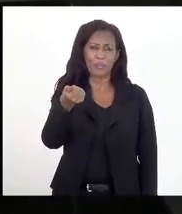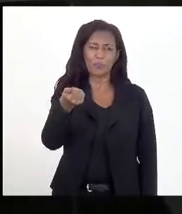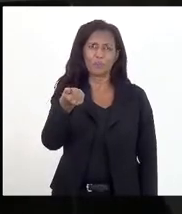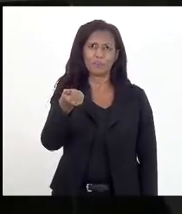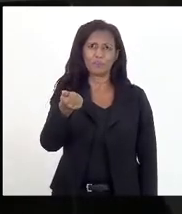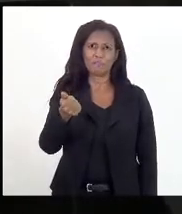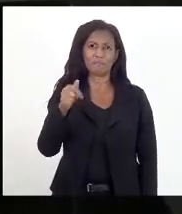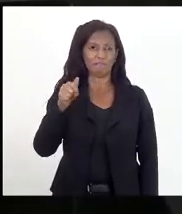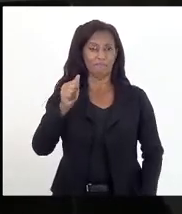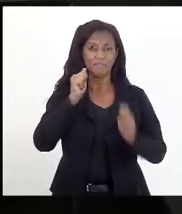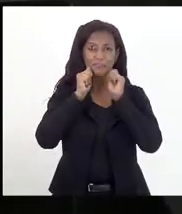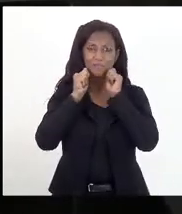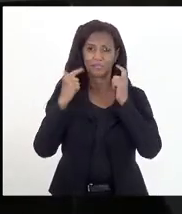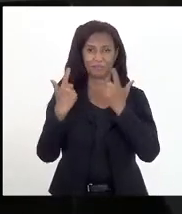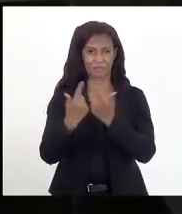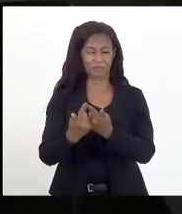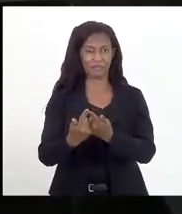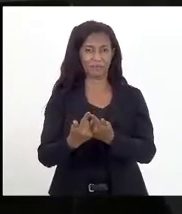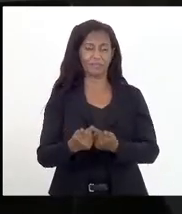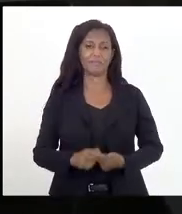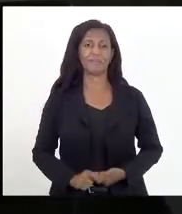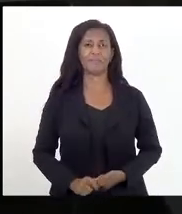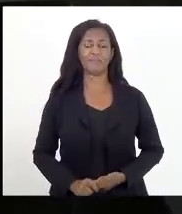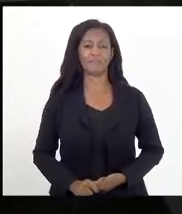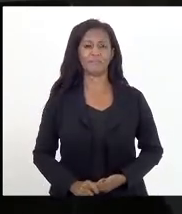a Assembleia Legislativa